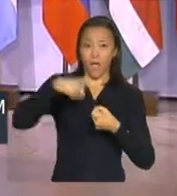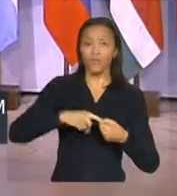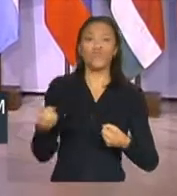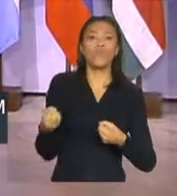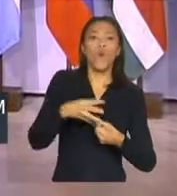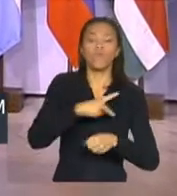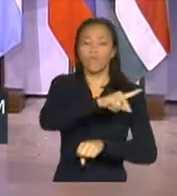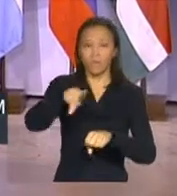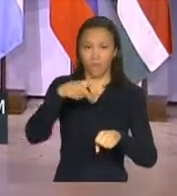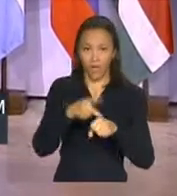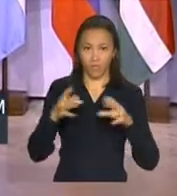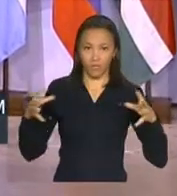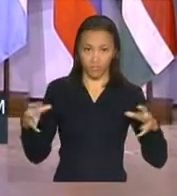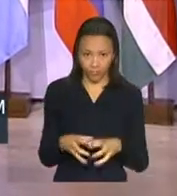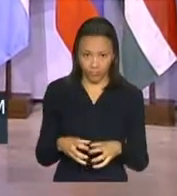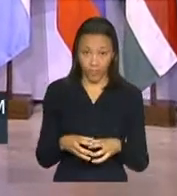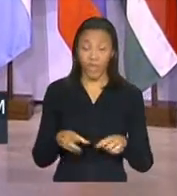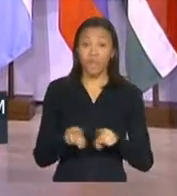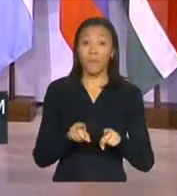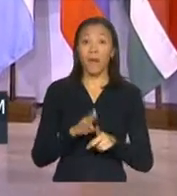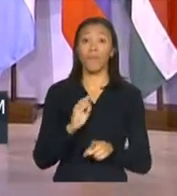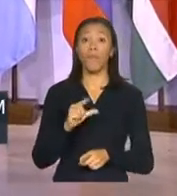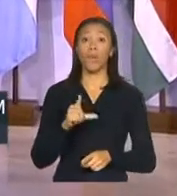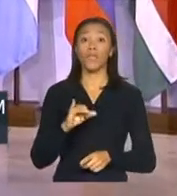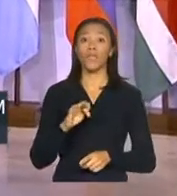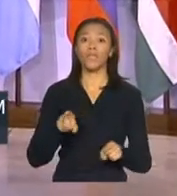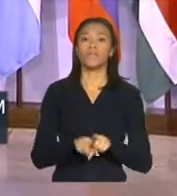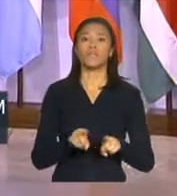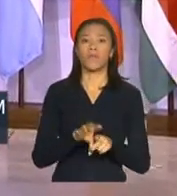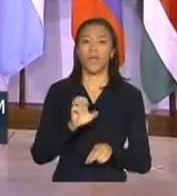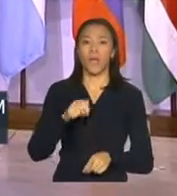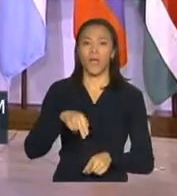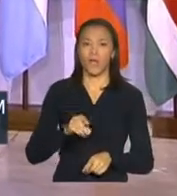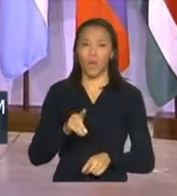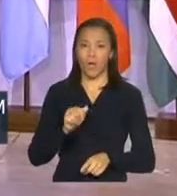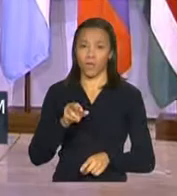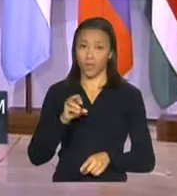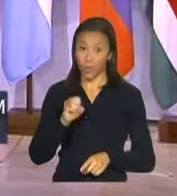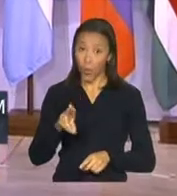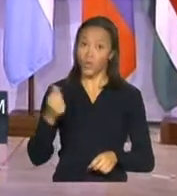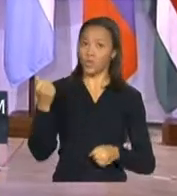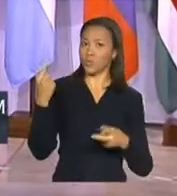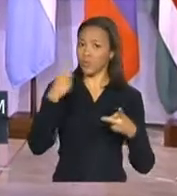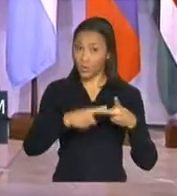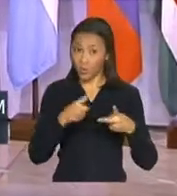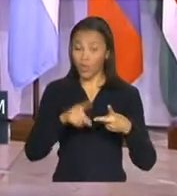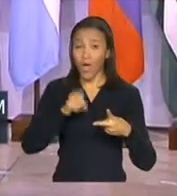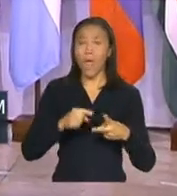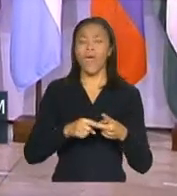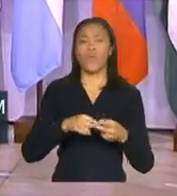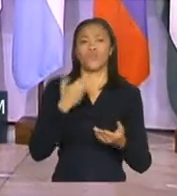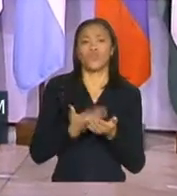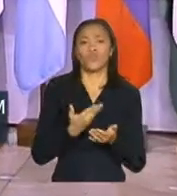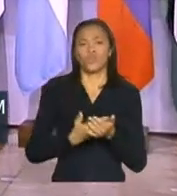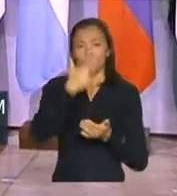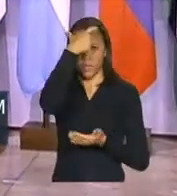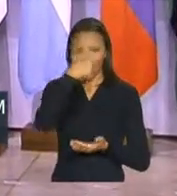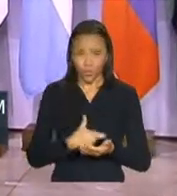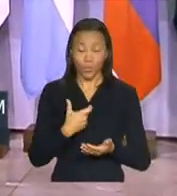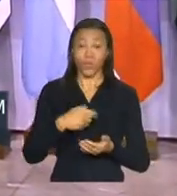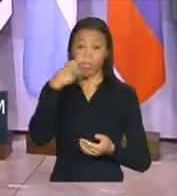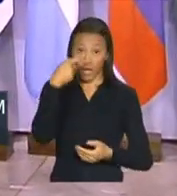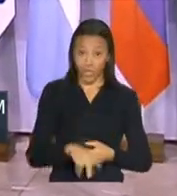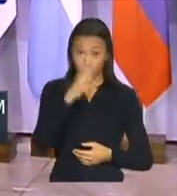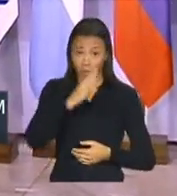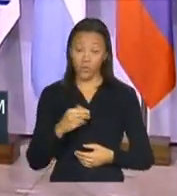novos países ao bloco, a Bolívia e o Equador. E o segundo assunto é o intercâmbio